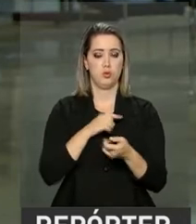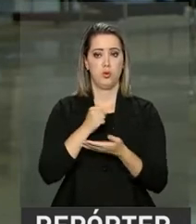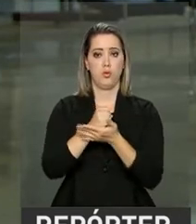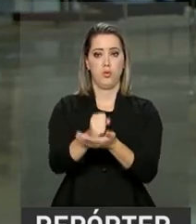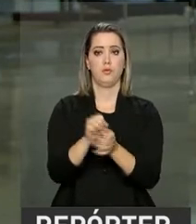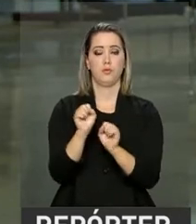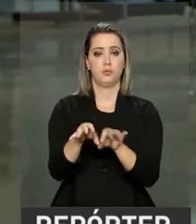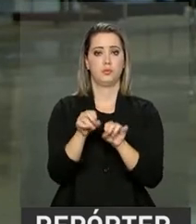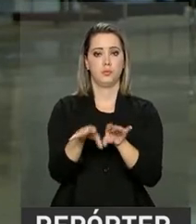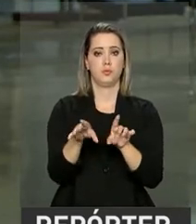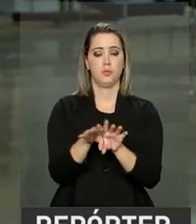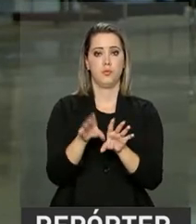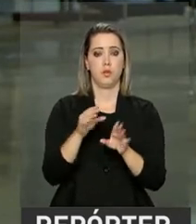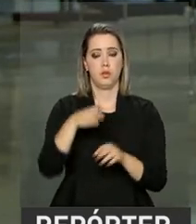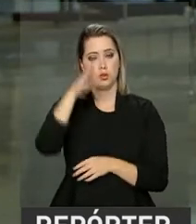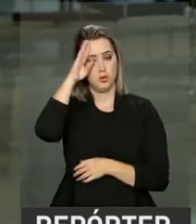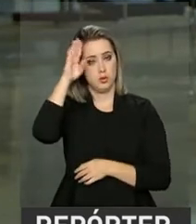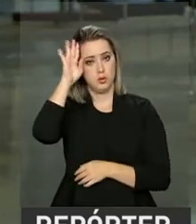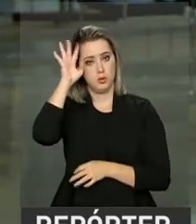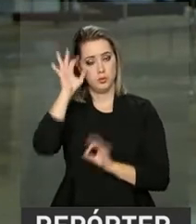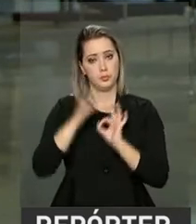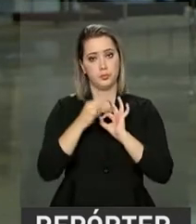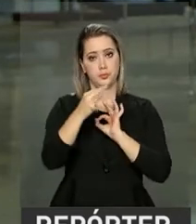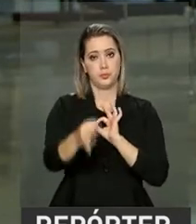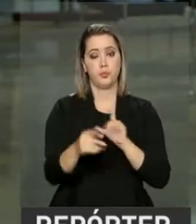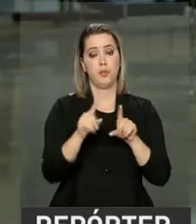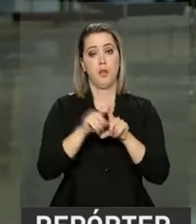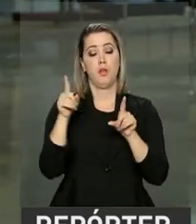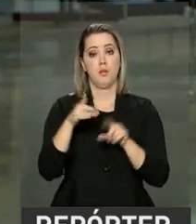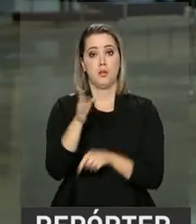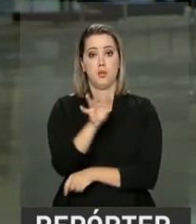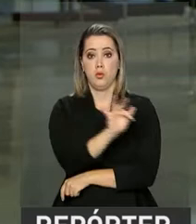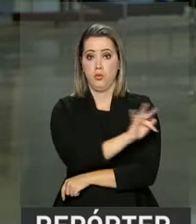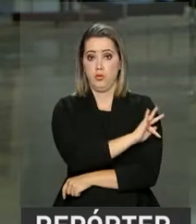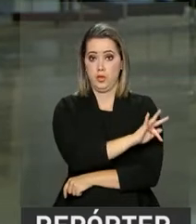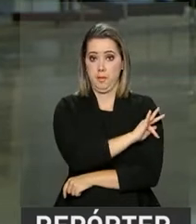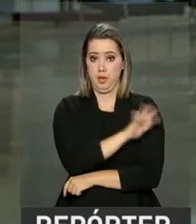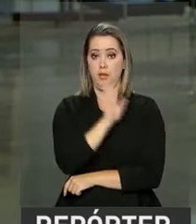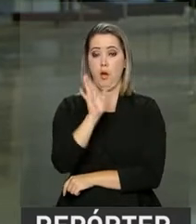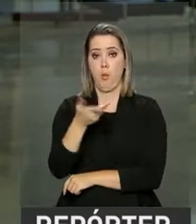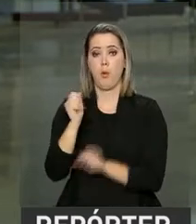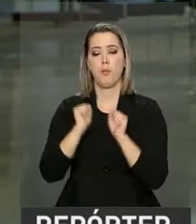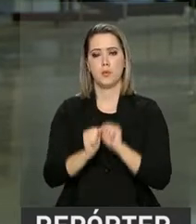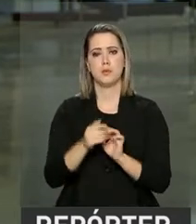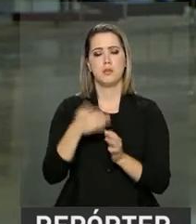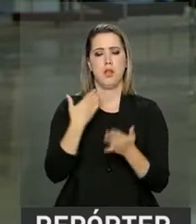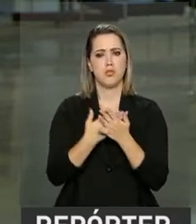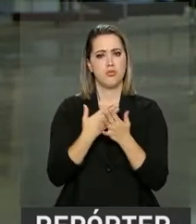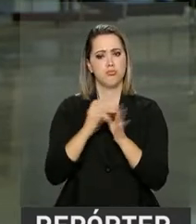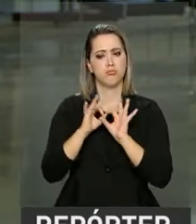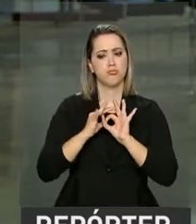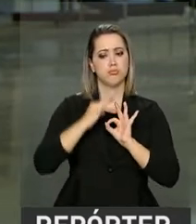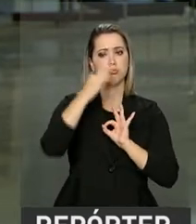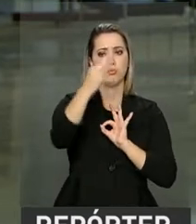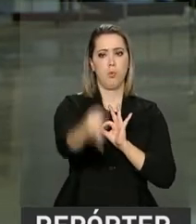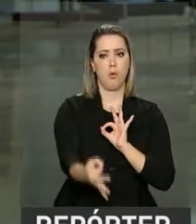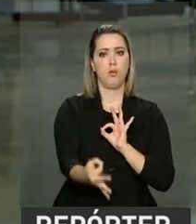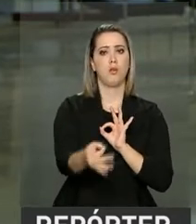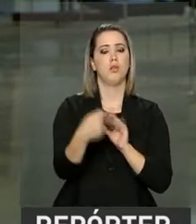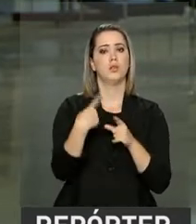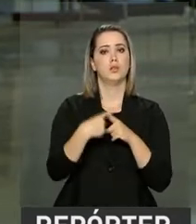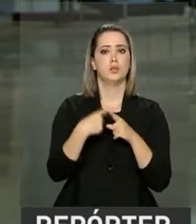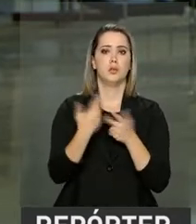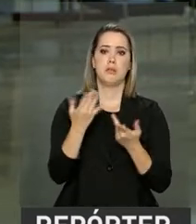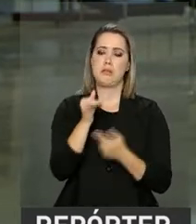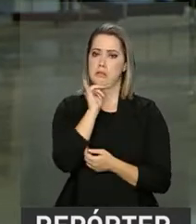de ensino superior no país. No caso do ensino fundamental, já é permitido que o aluno estude à distância por motivos de